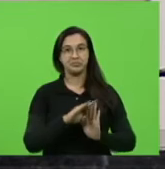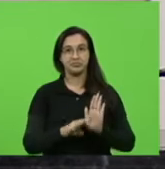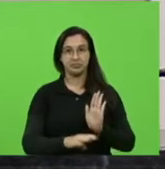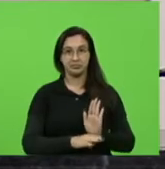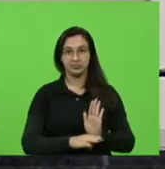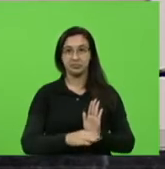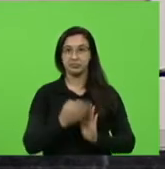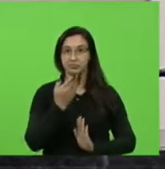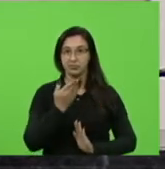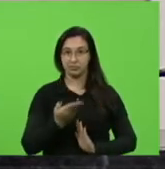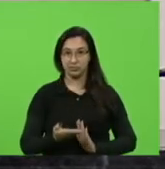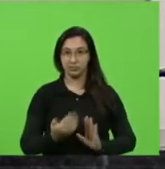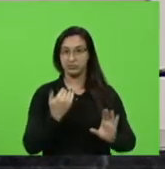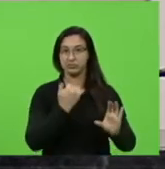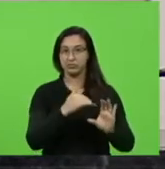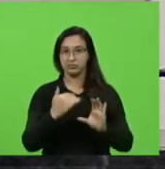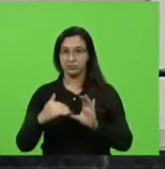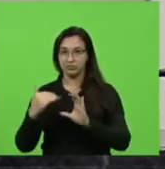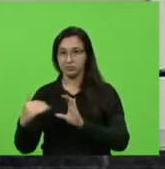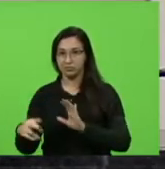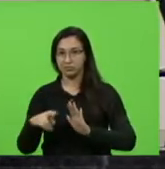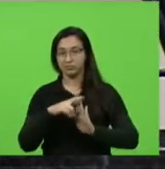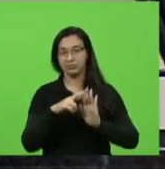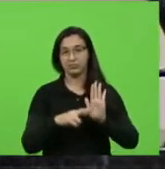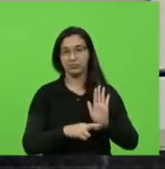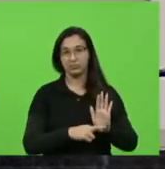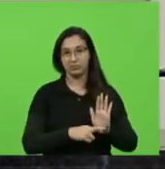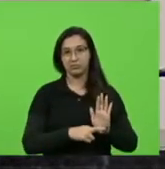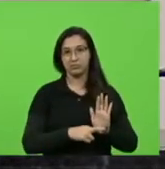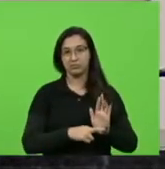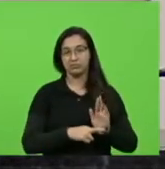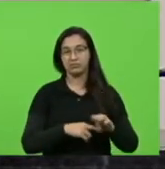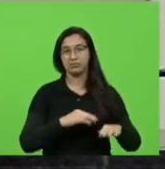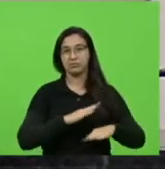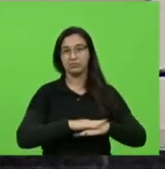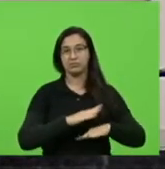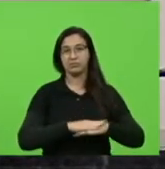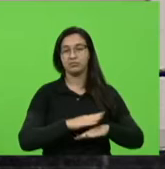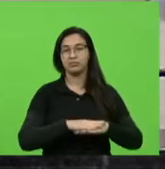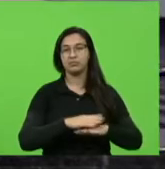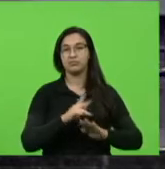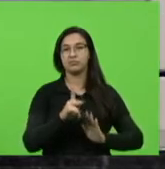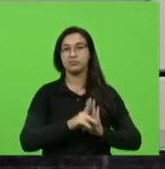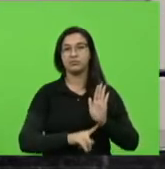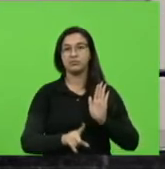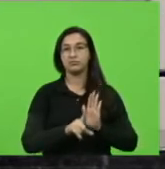as mesmas terão seu encaminhamento conforme determina o regimento interno. Projeto de Lei